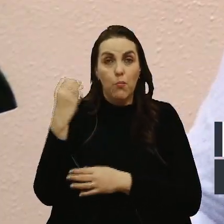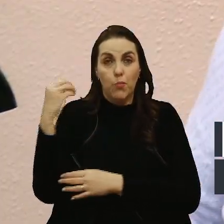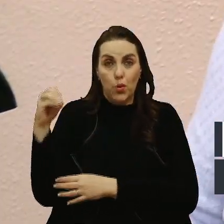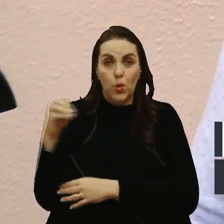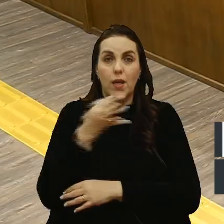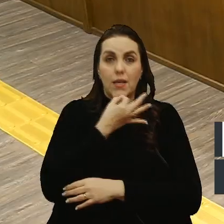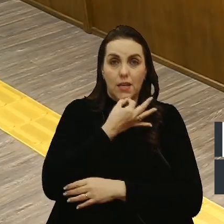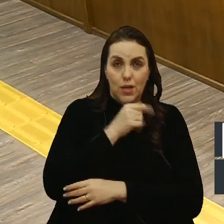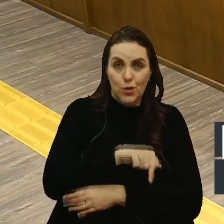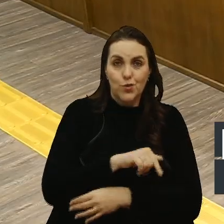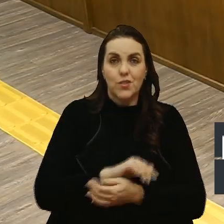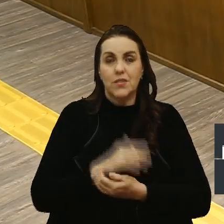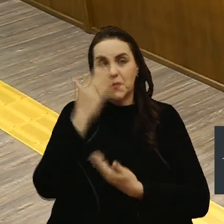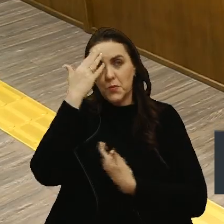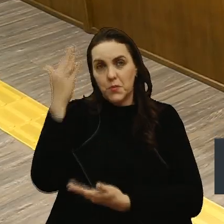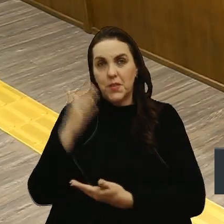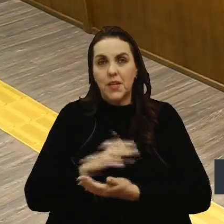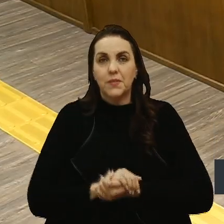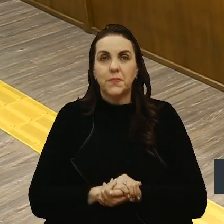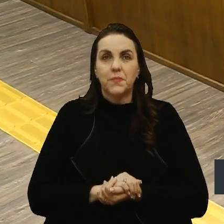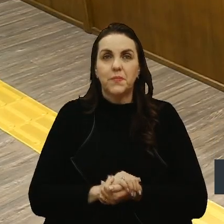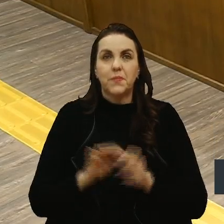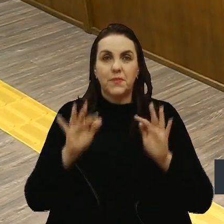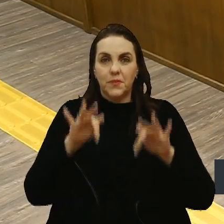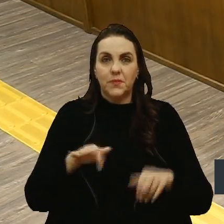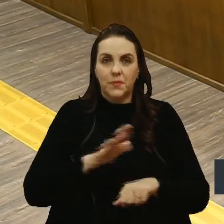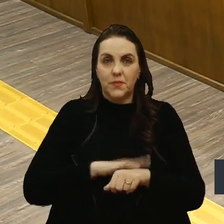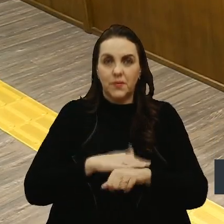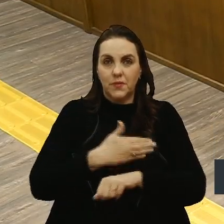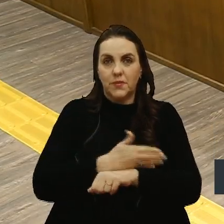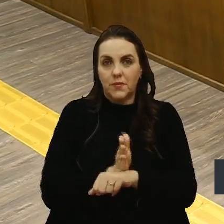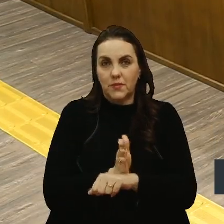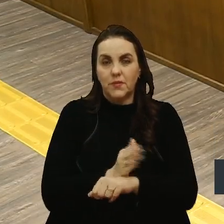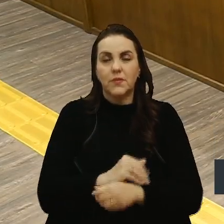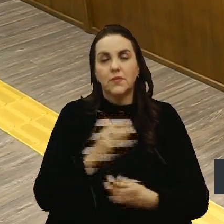Muito obrigado. Finalizado, senhor presidente. Já excedemos o tempo. Obrigado. Obrigado, vereadora.